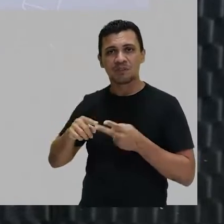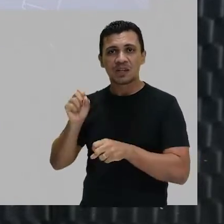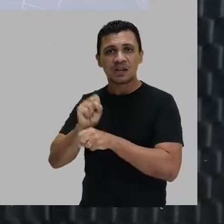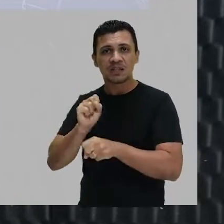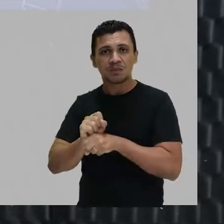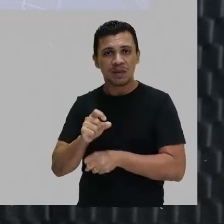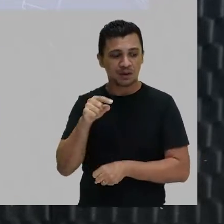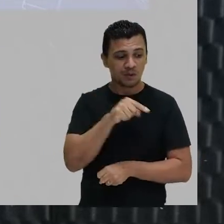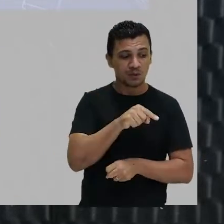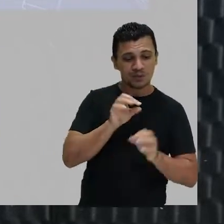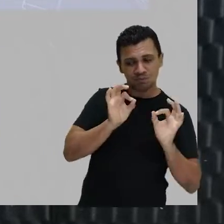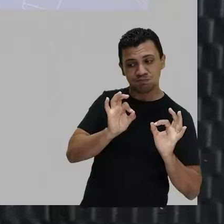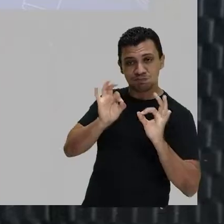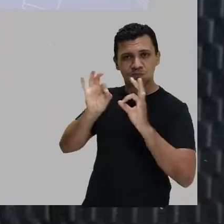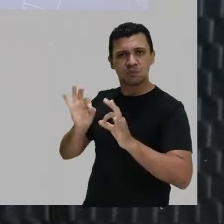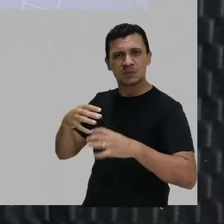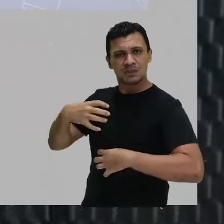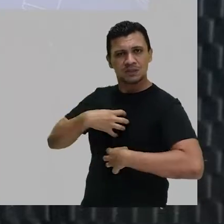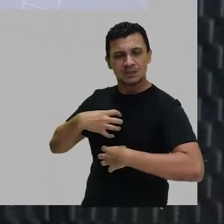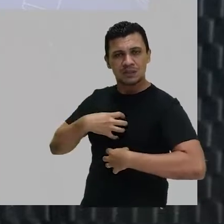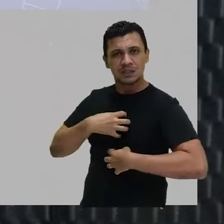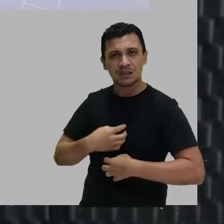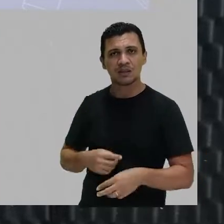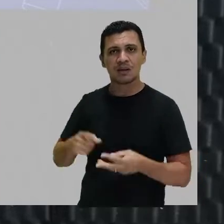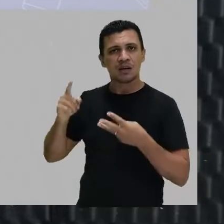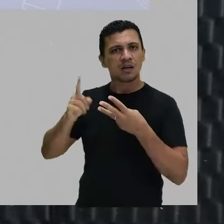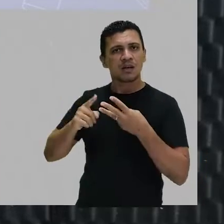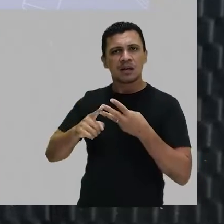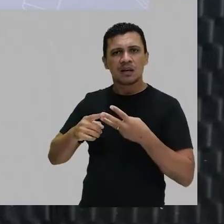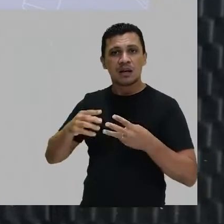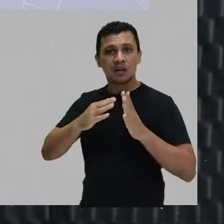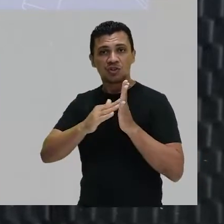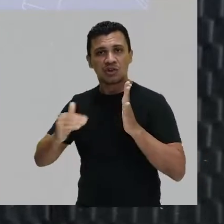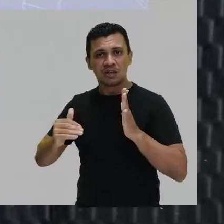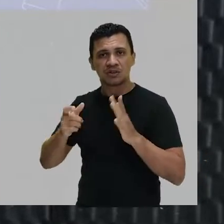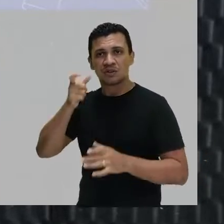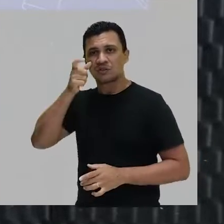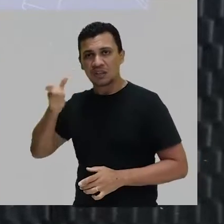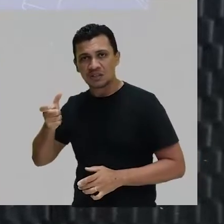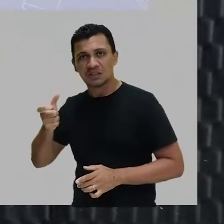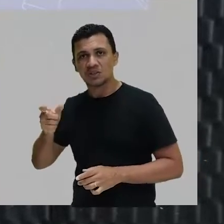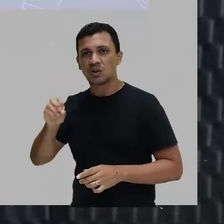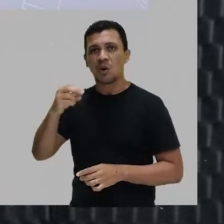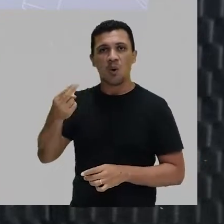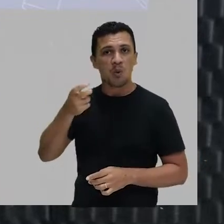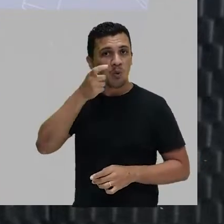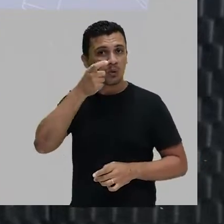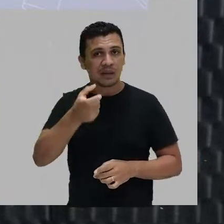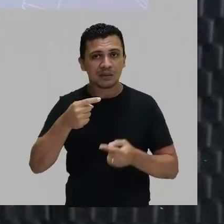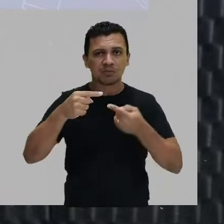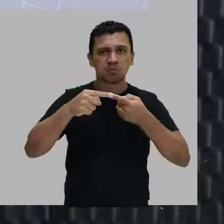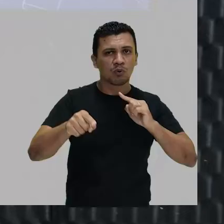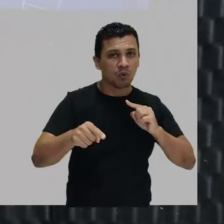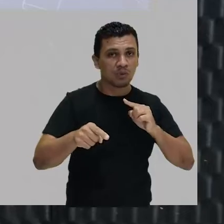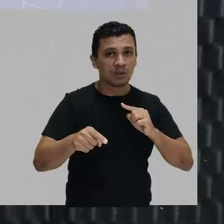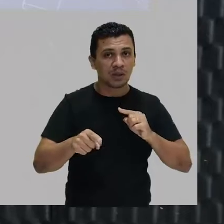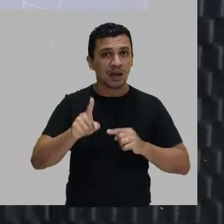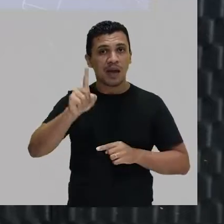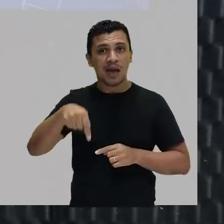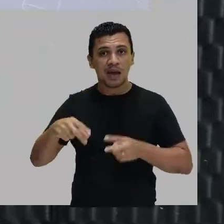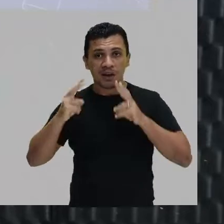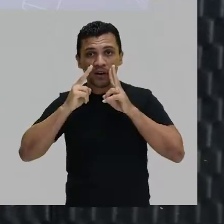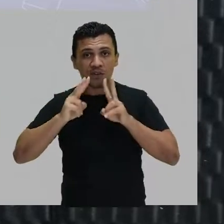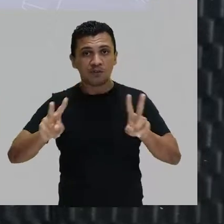aí entra o processo estético dela, o que ela acha interessante, o que ela não acha interessante. Eu estou falando da visão de um diretor, mas essa visão pode ser